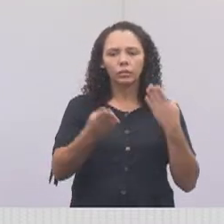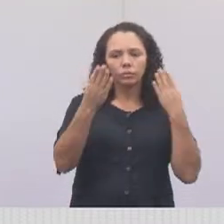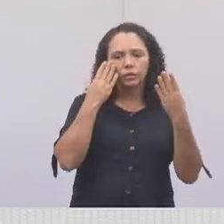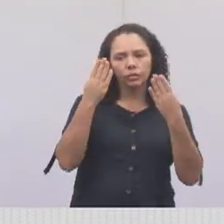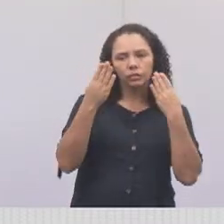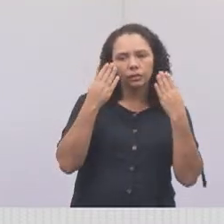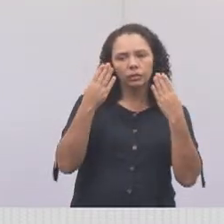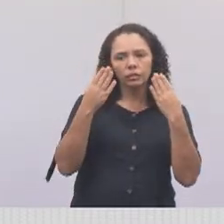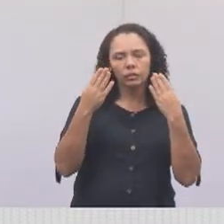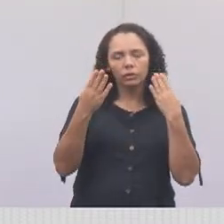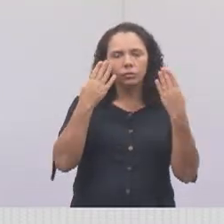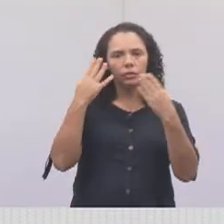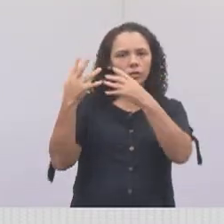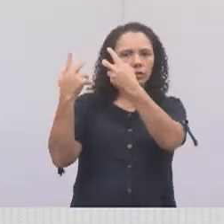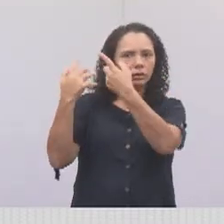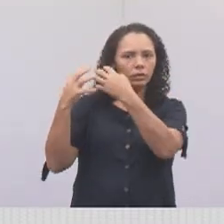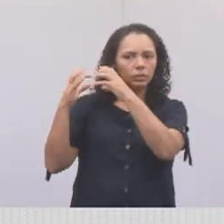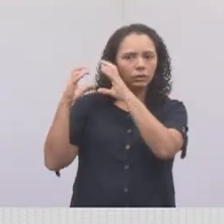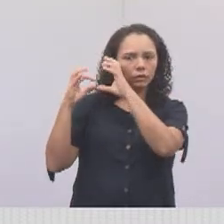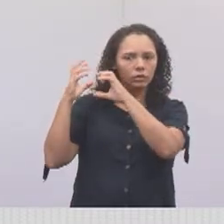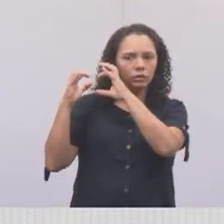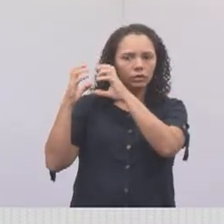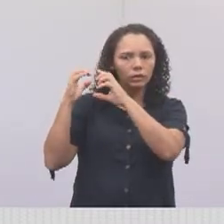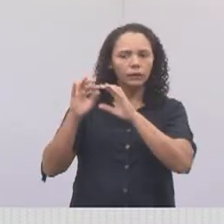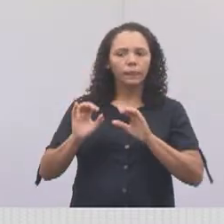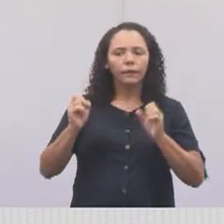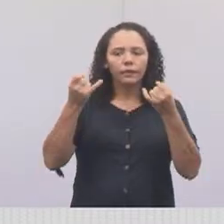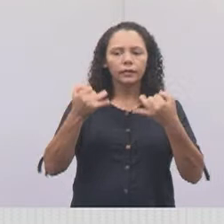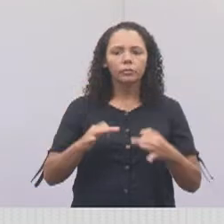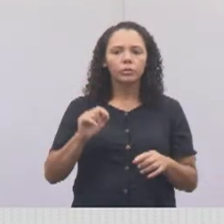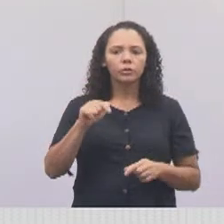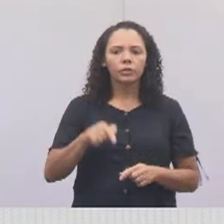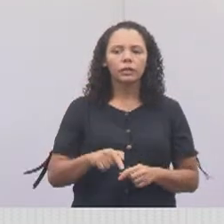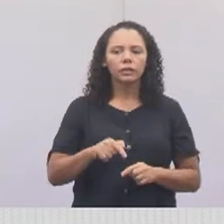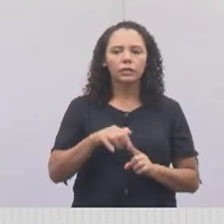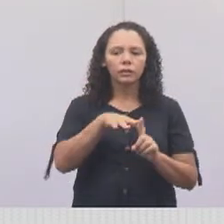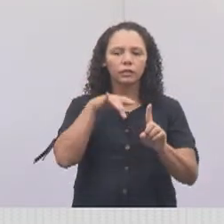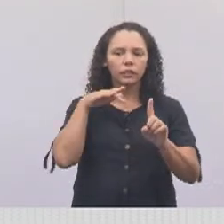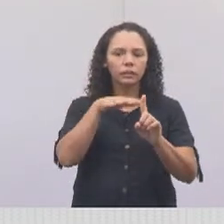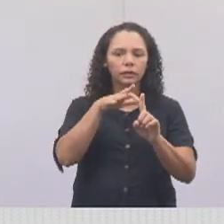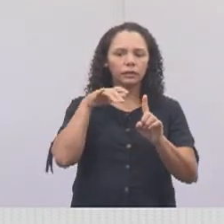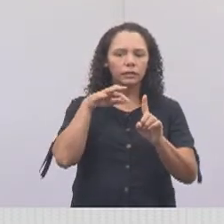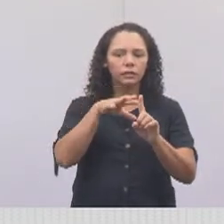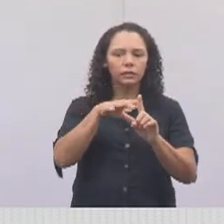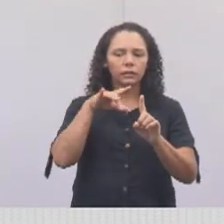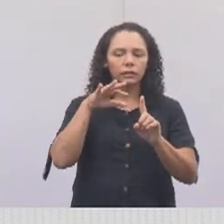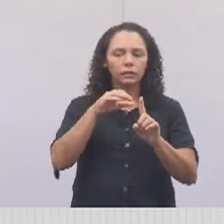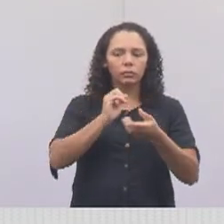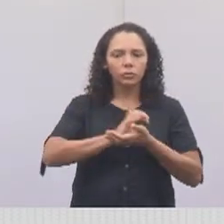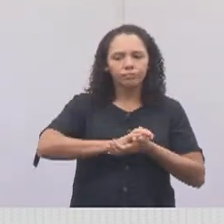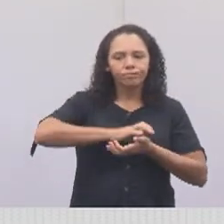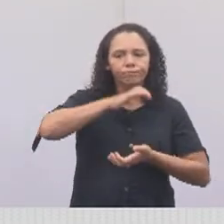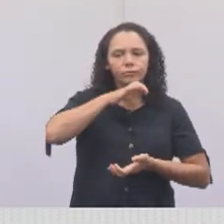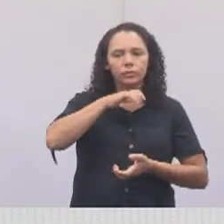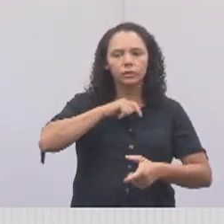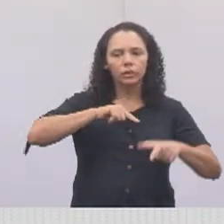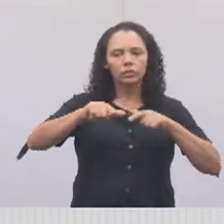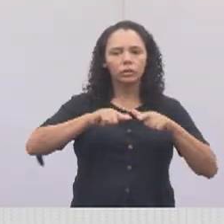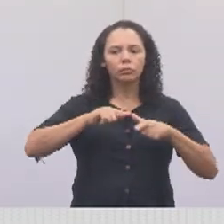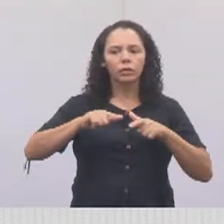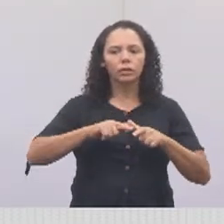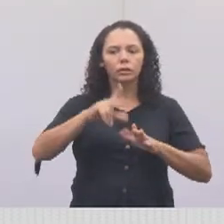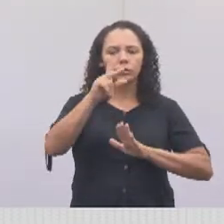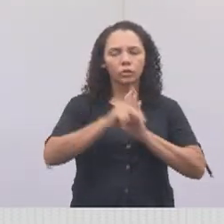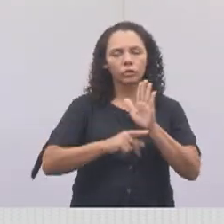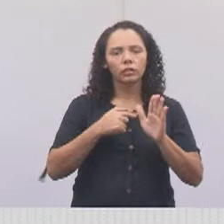e neuropsicóloga, que falou para a gente aqui na Câmara Municipal sobre a síndrome de burnout, que é o esgotamento profissional. Um projeto de